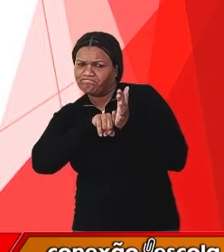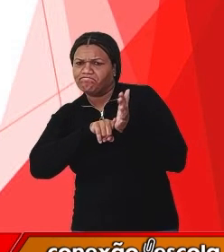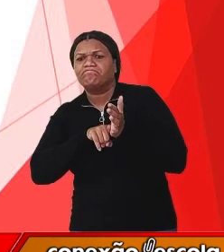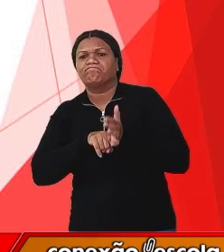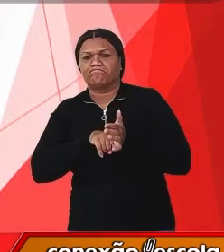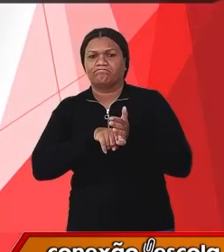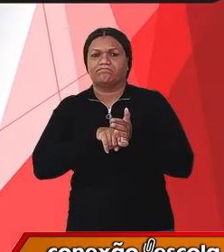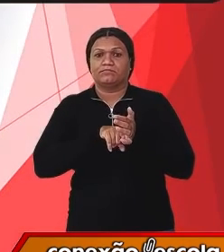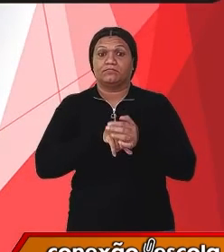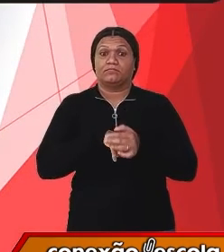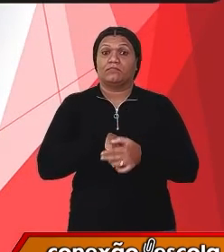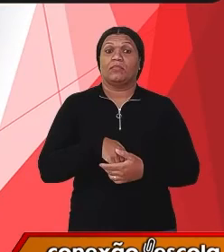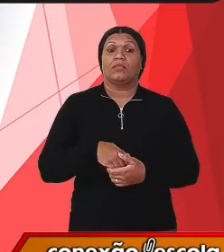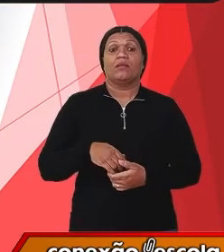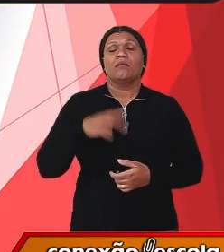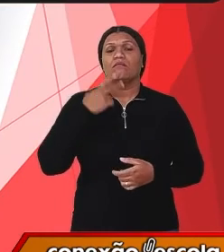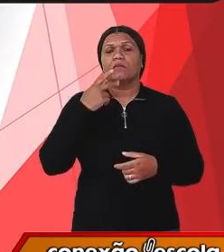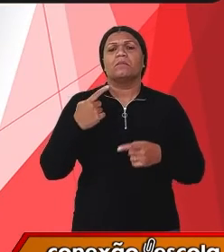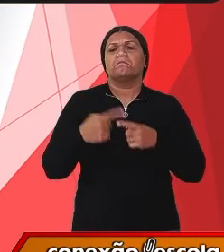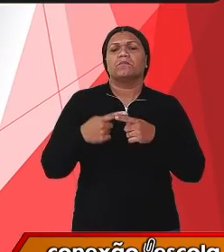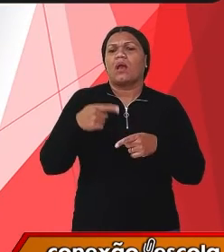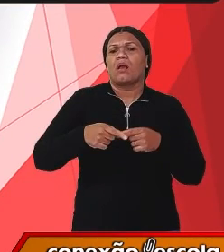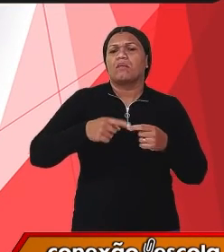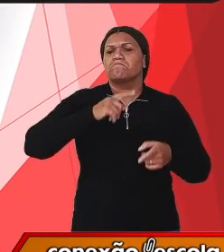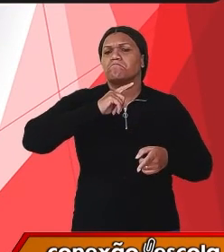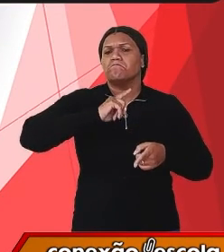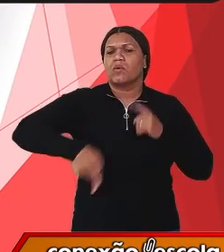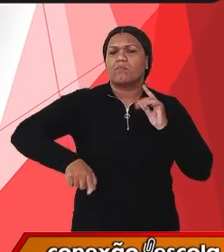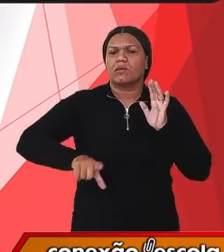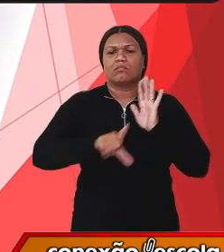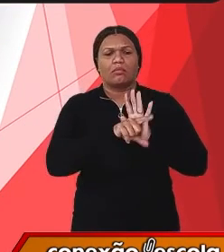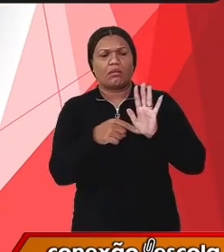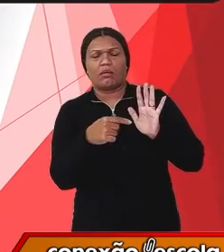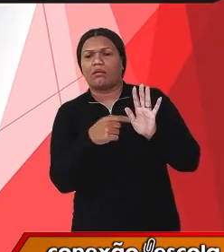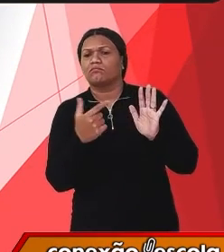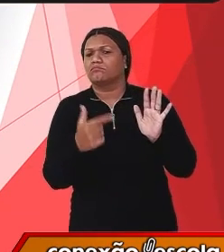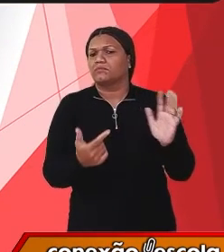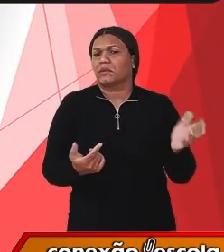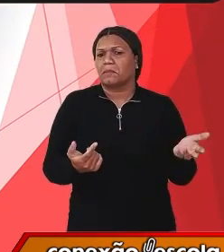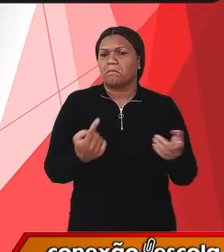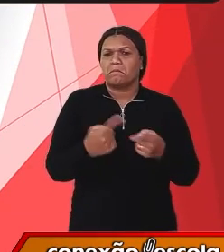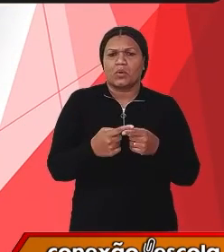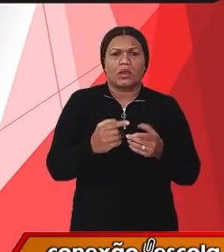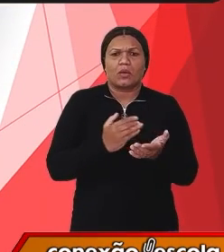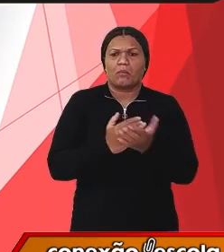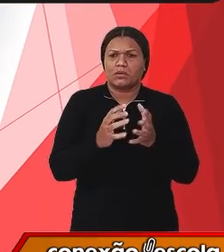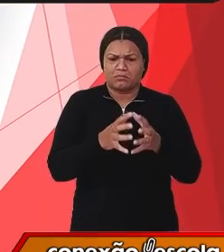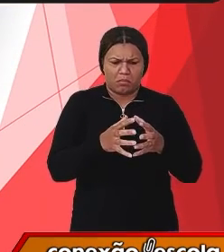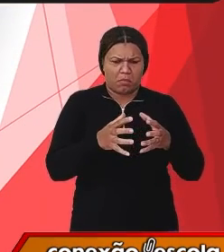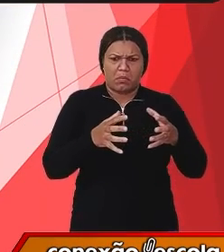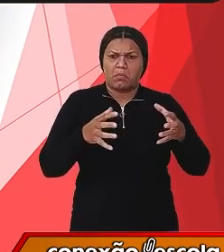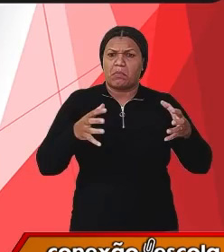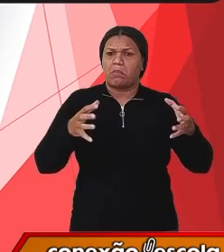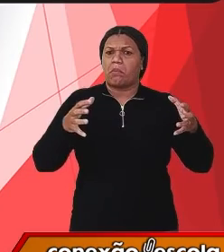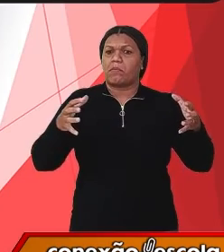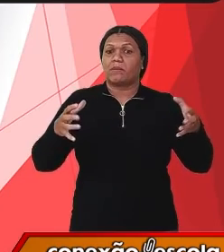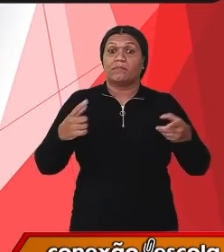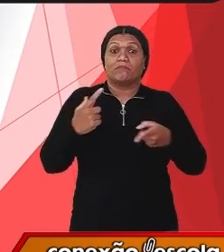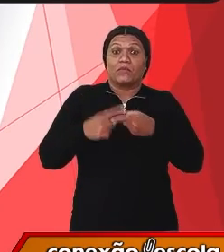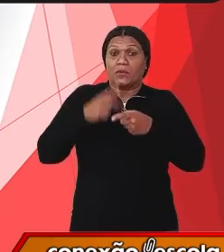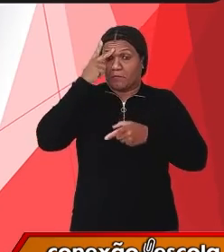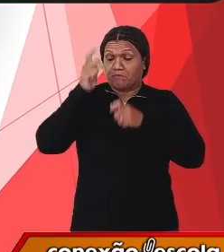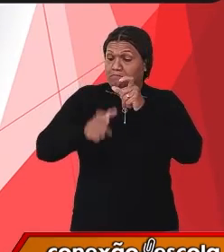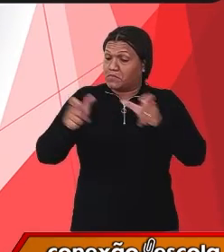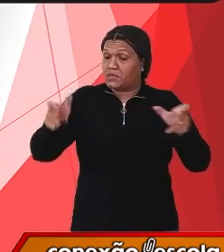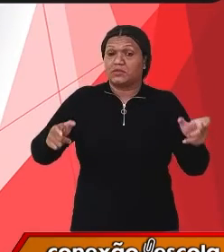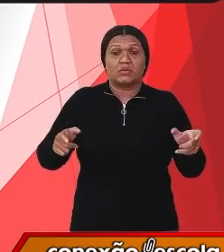nazismo é proibido por lei. E por que será que isso tem acontecido? Esse aumento, essa escalada? Porque as pessoas elas